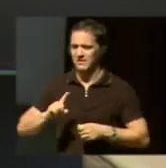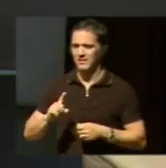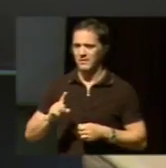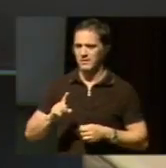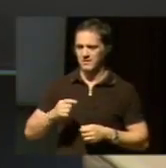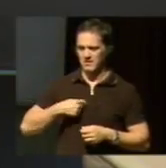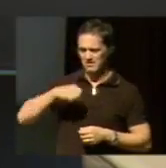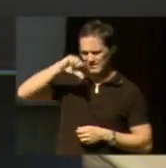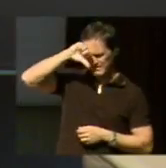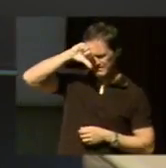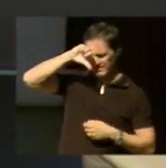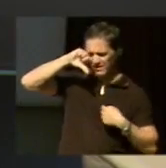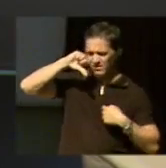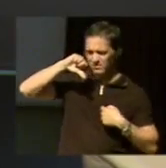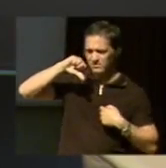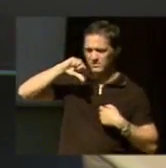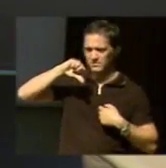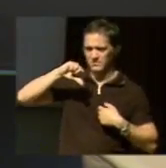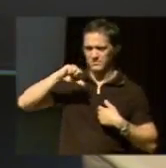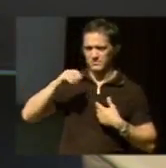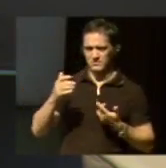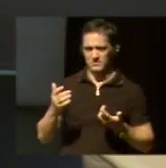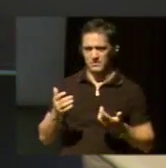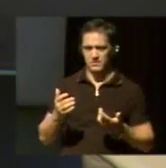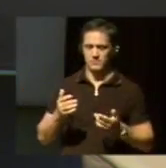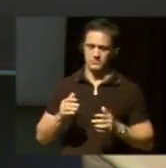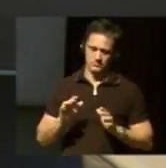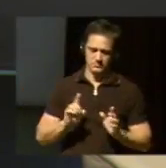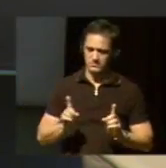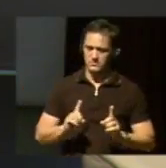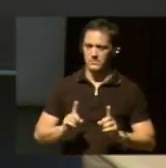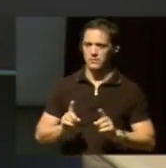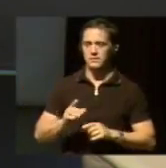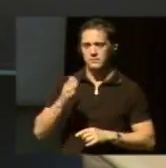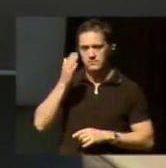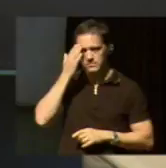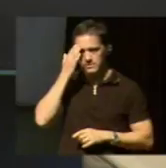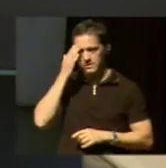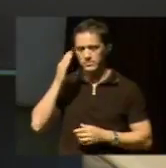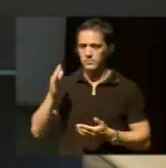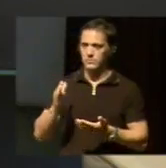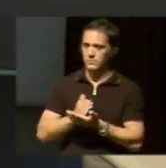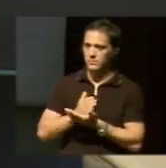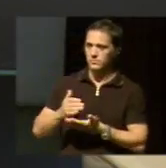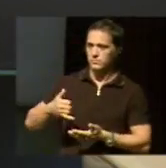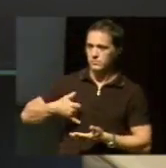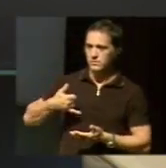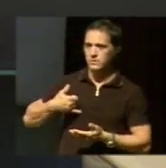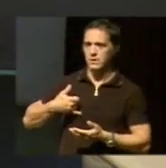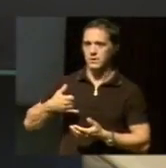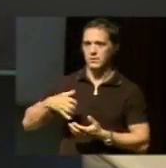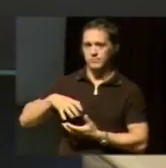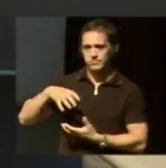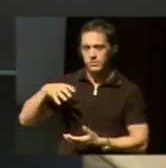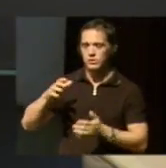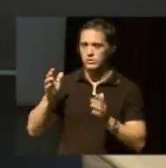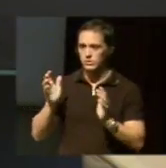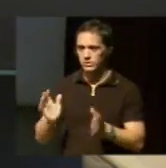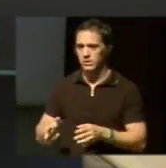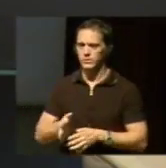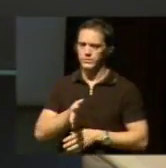de si mesmo. Por outro lado, sabemos que aquelas pessoas de idade que se ocupam da nova tecnologia